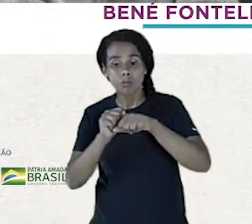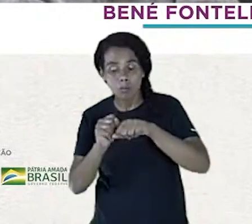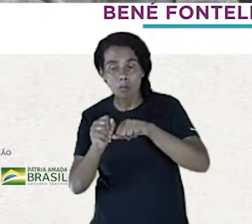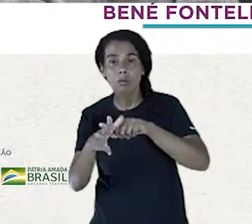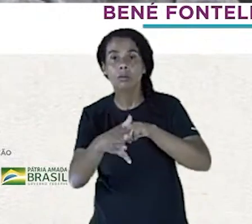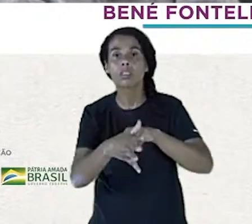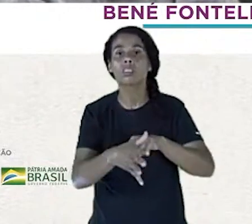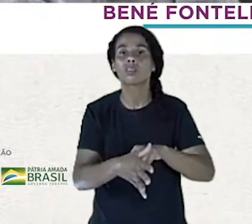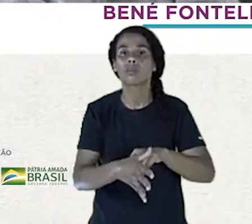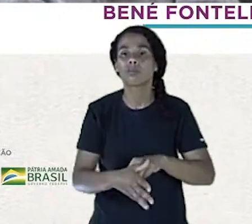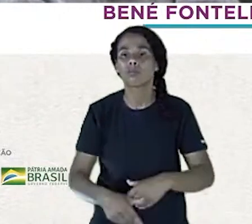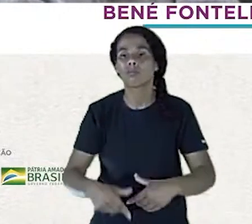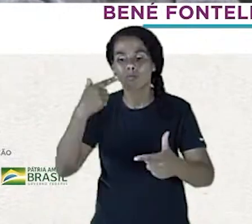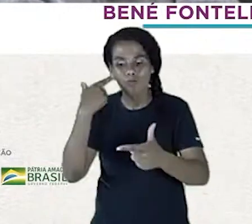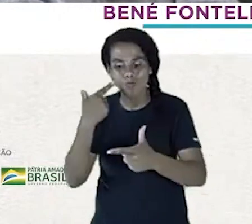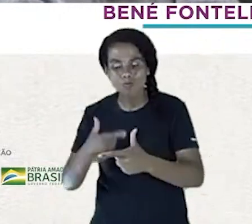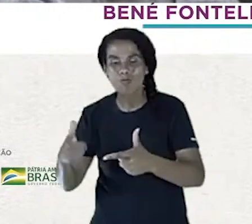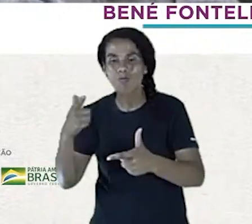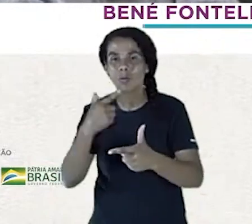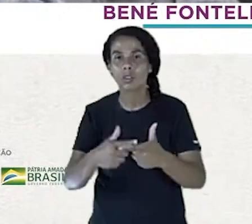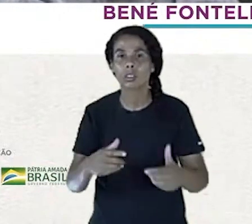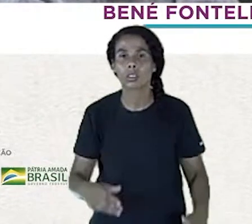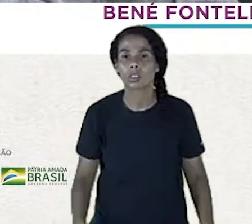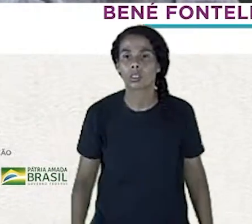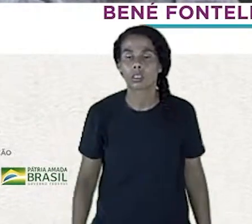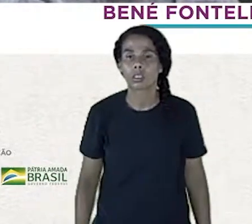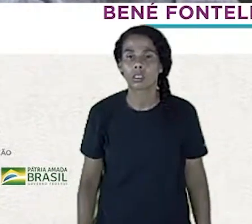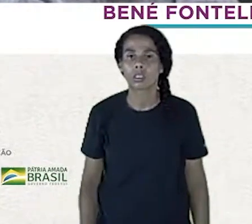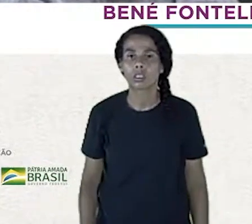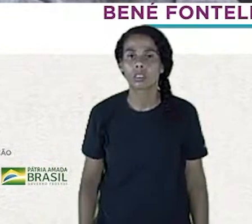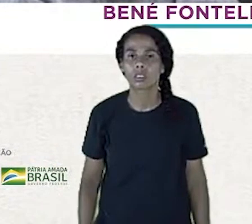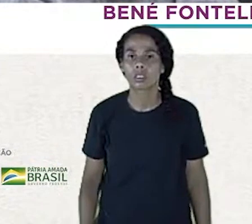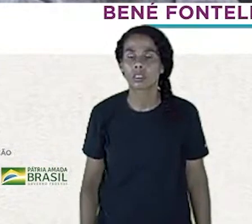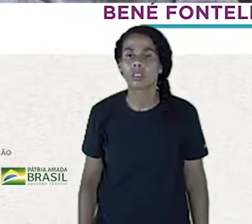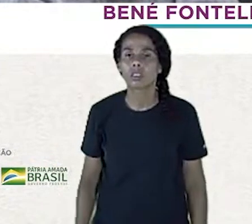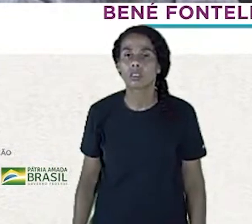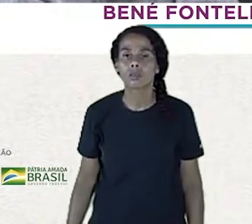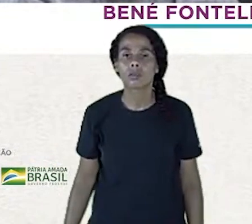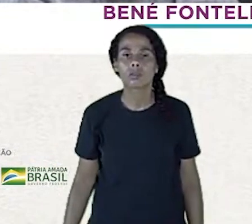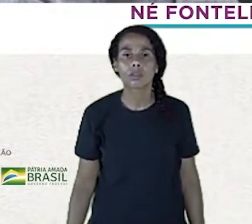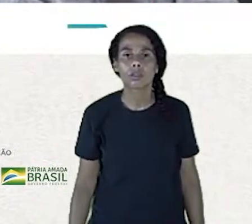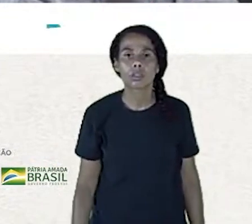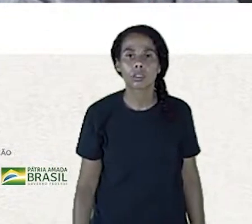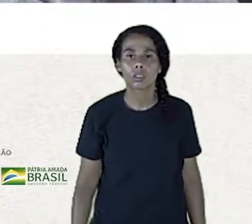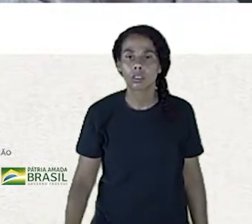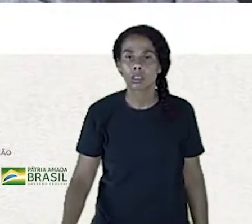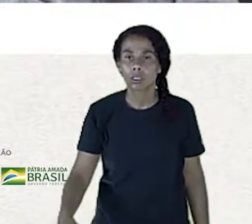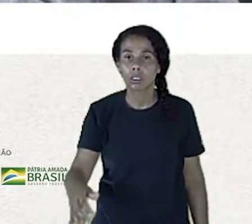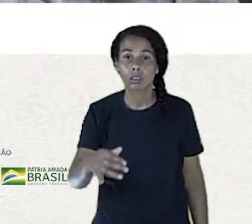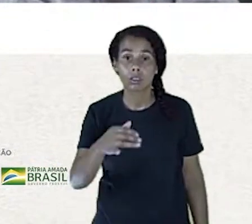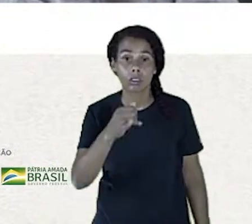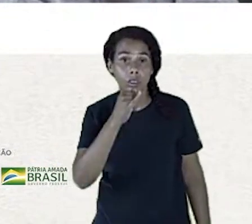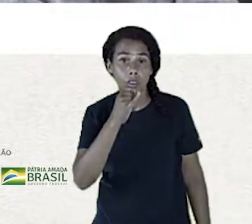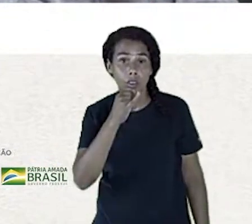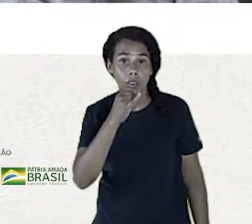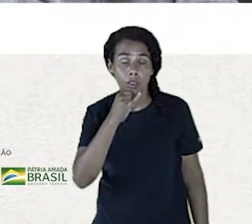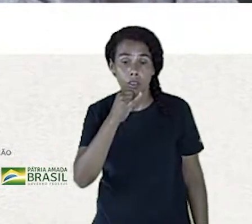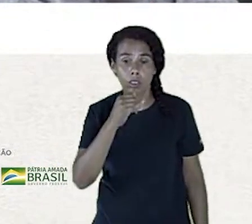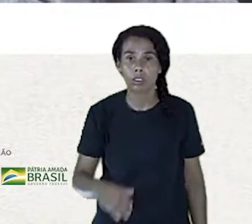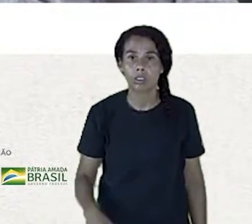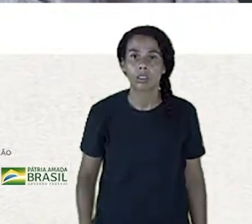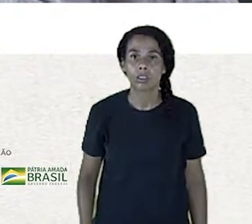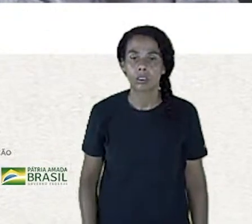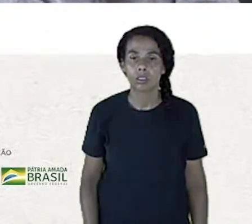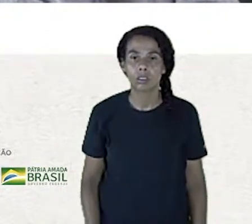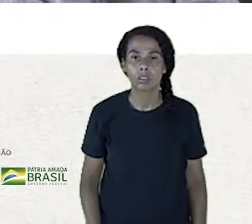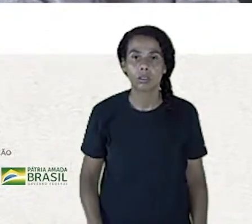exemplo, quanto que a pandemia tem nos revelado sobre as desigualdades na sociedade